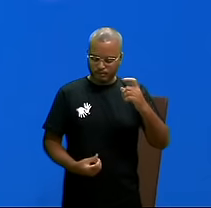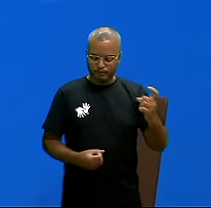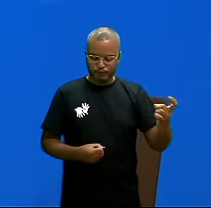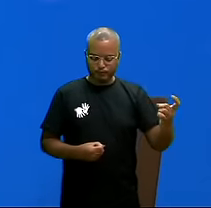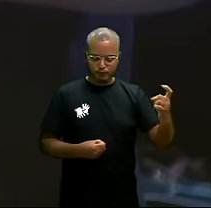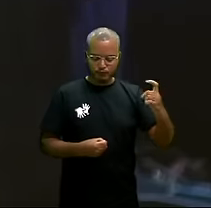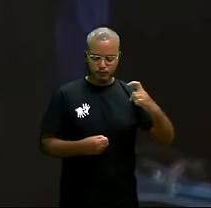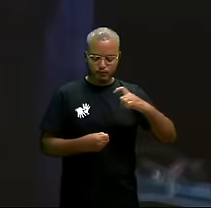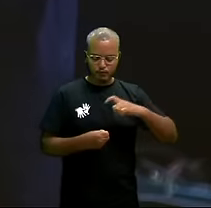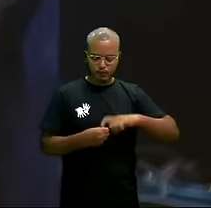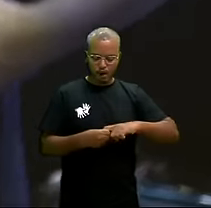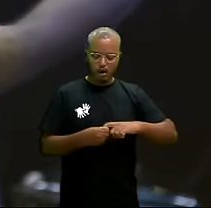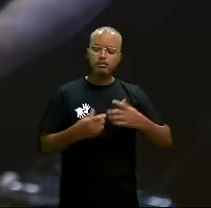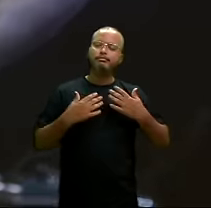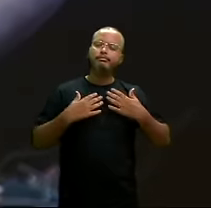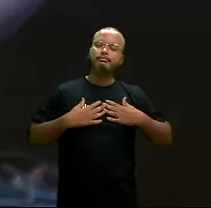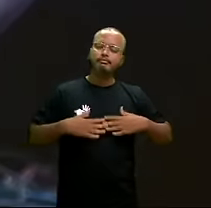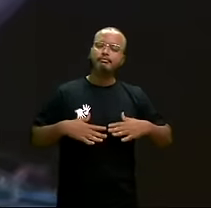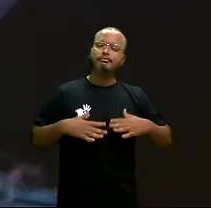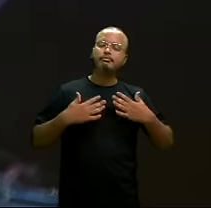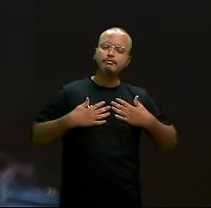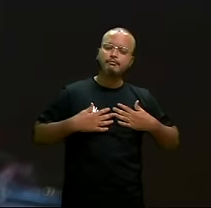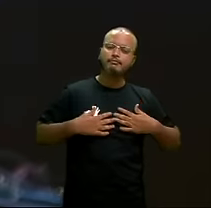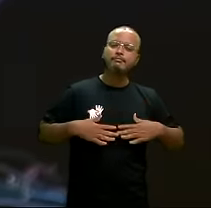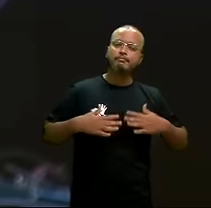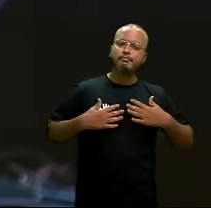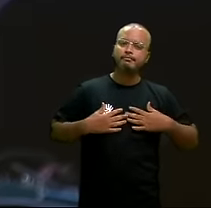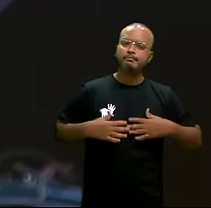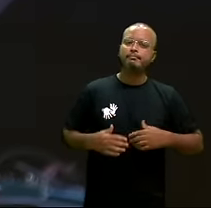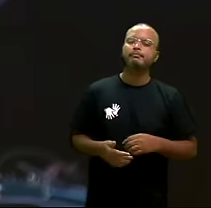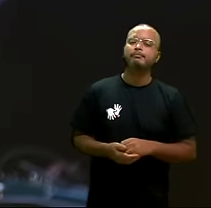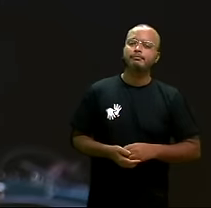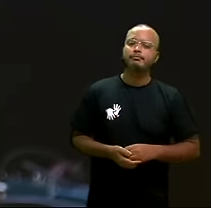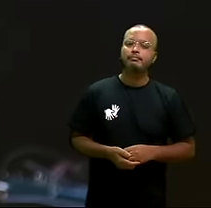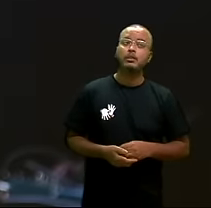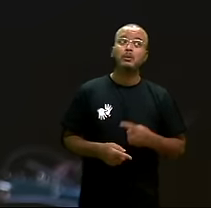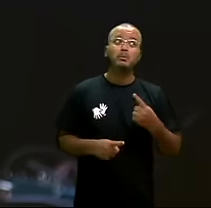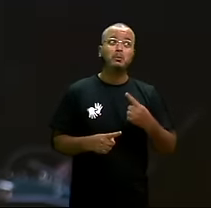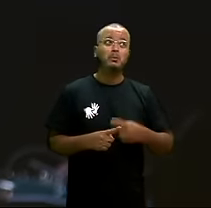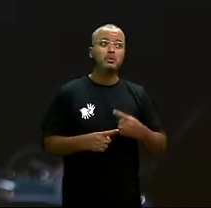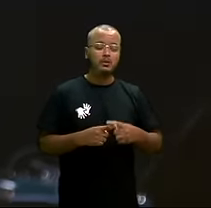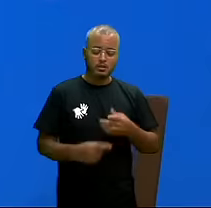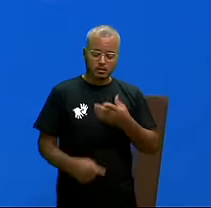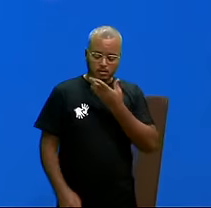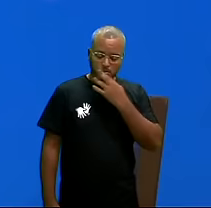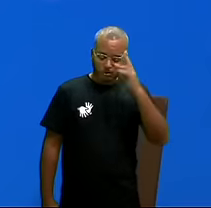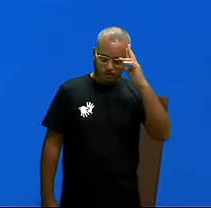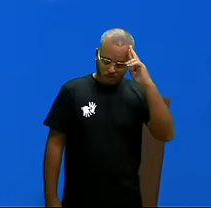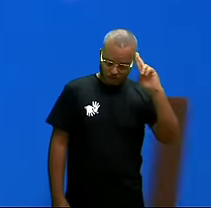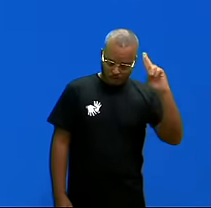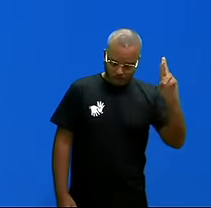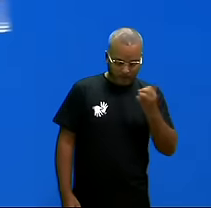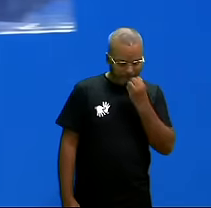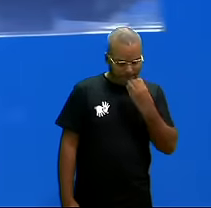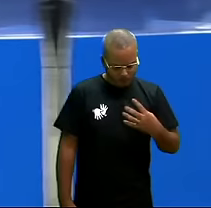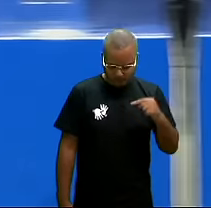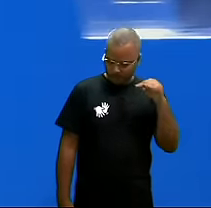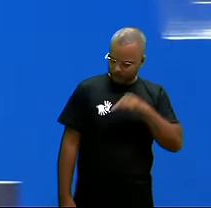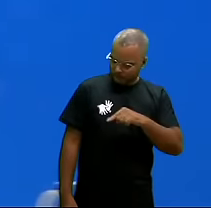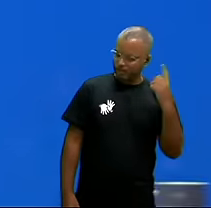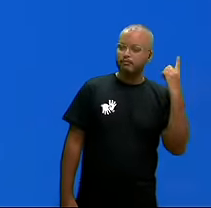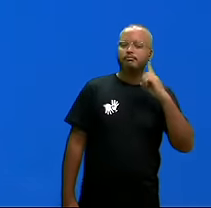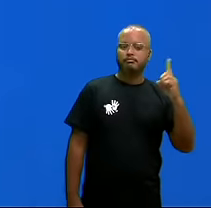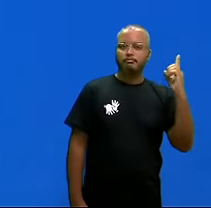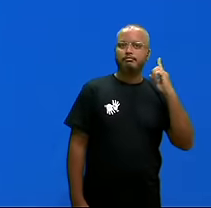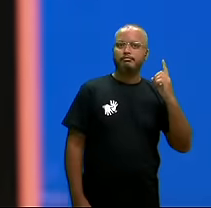mesmo. Retorne ao seu descanso, minha alma. Porque o Senhor tem sido bom para você. Tem dias da nossa